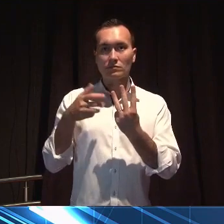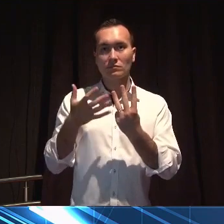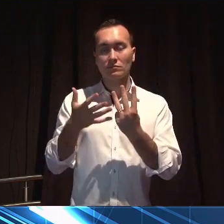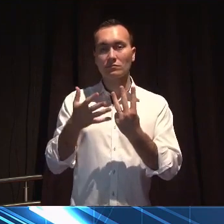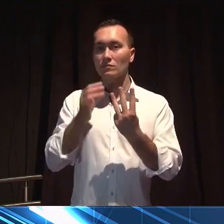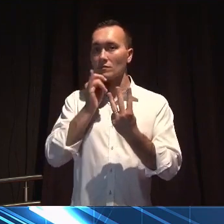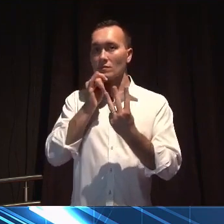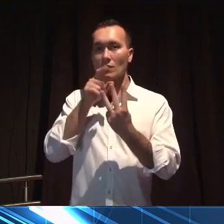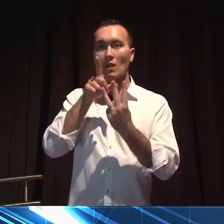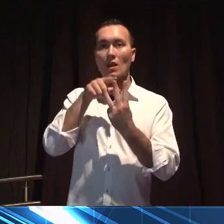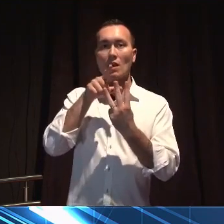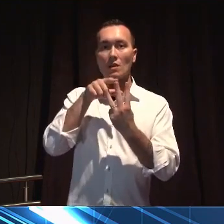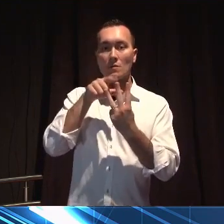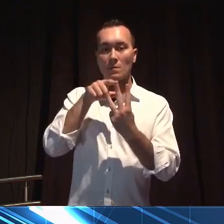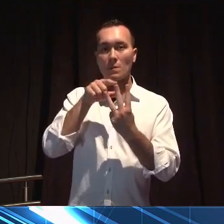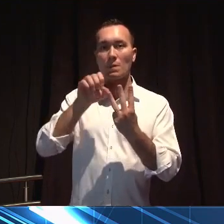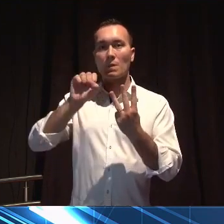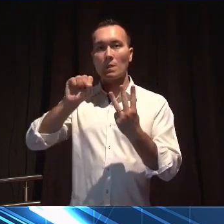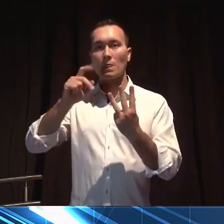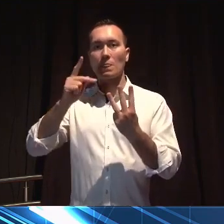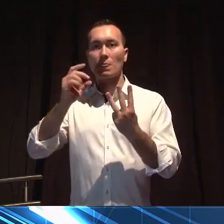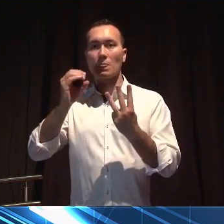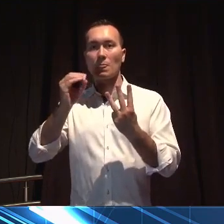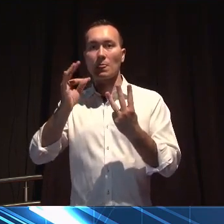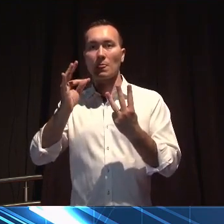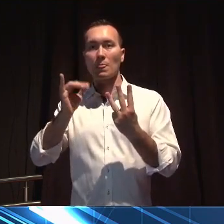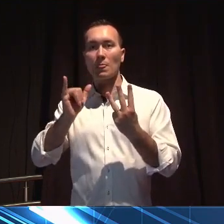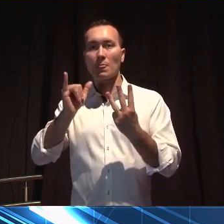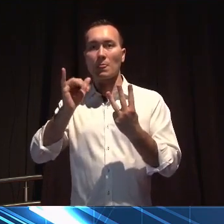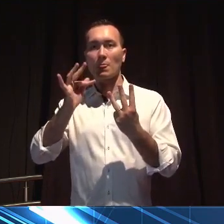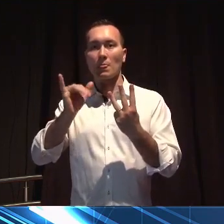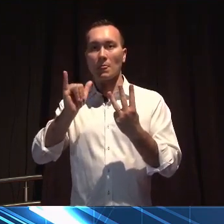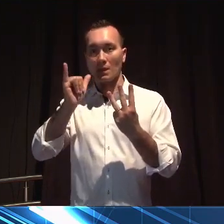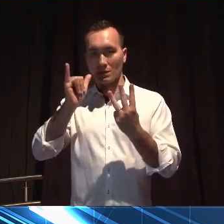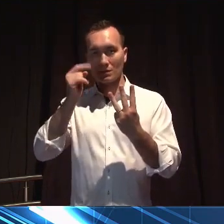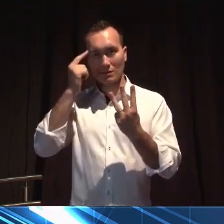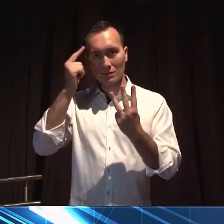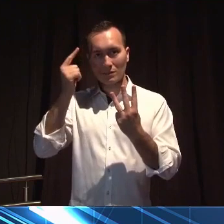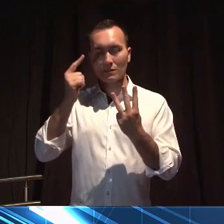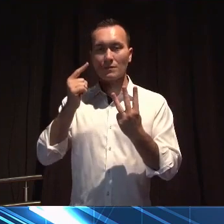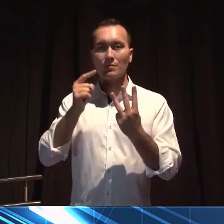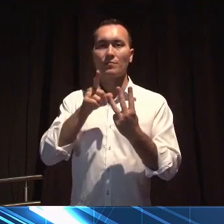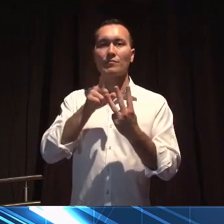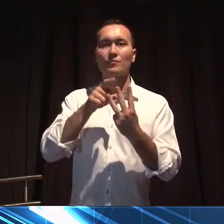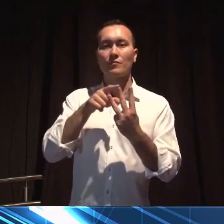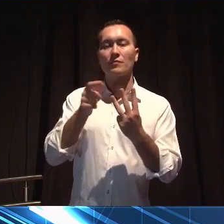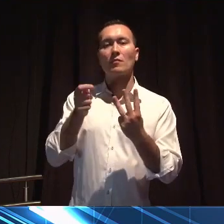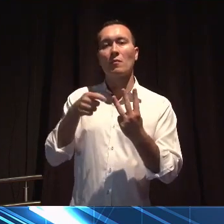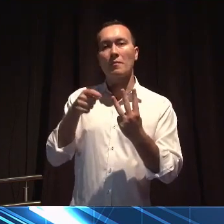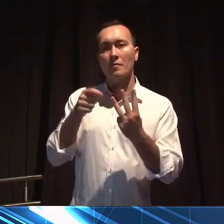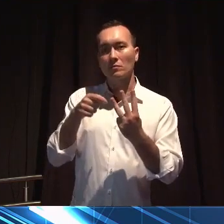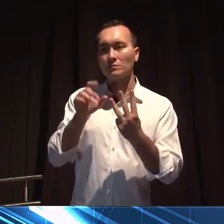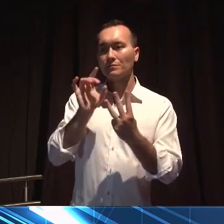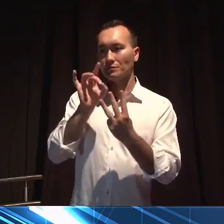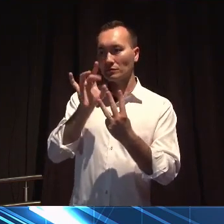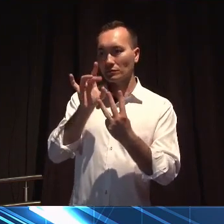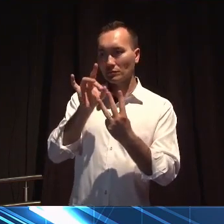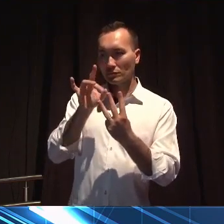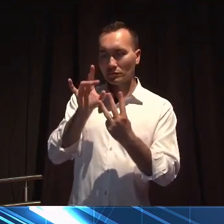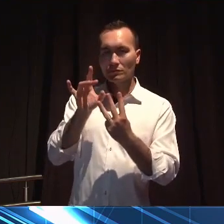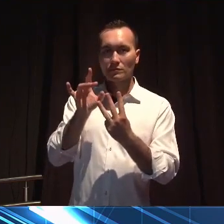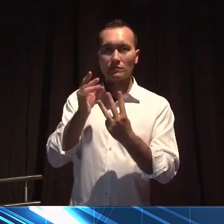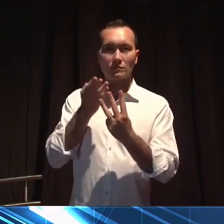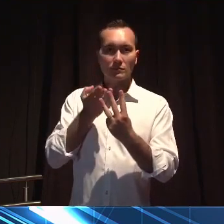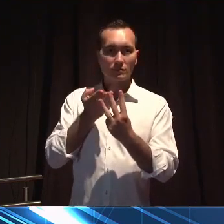O Spotify pode ir lá e baixar uma app, por exemplo, a app de spreadsheet para o Gira, uma coisa assim, do marketplace da Atlassian. Então, a